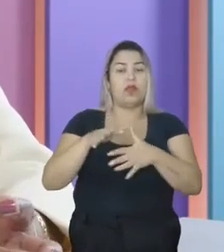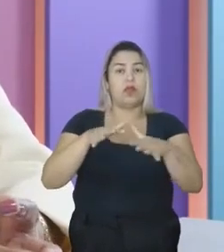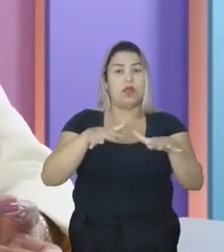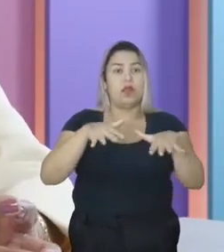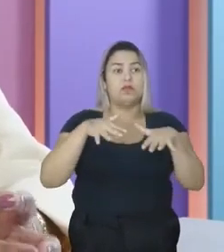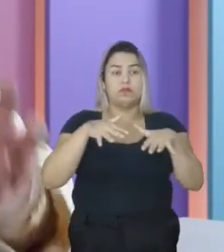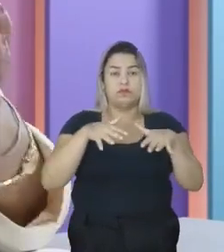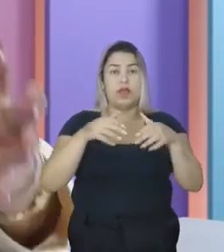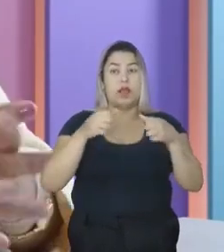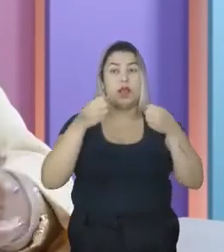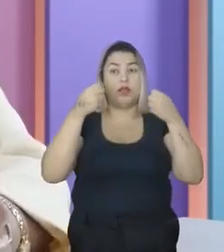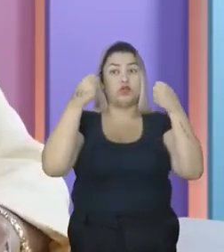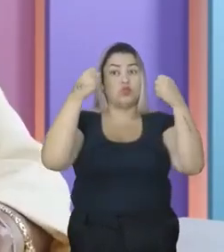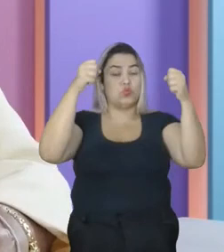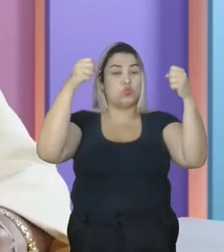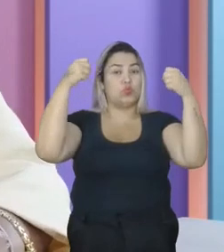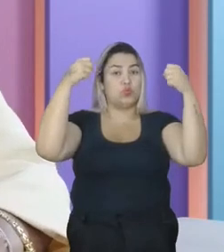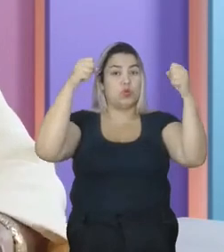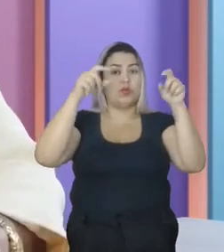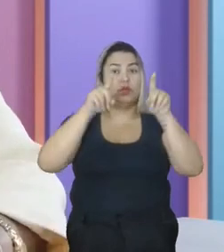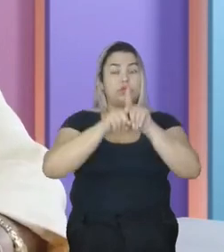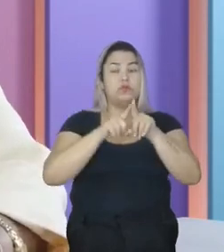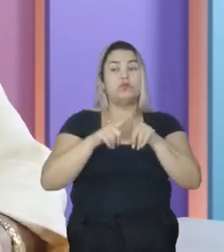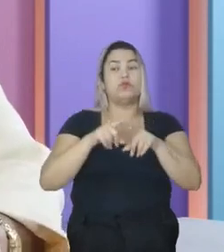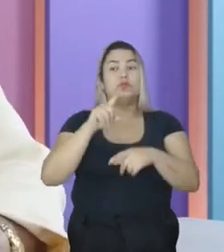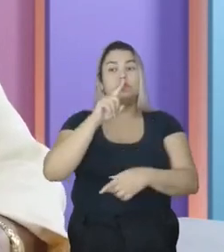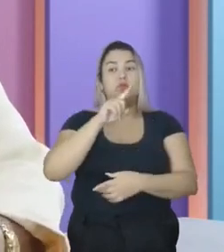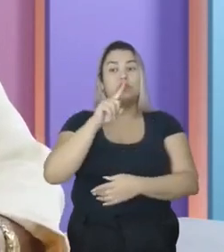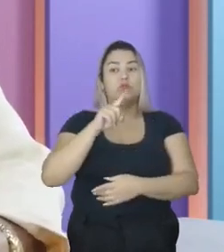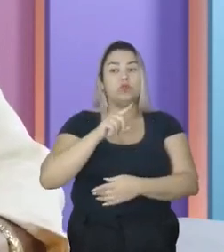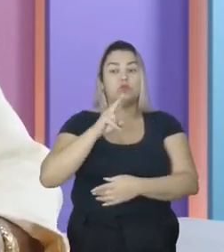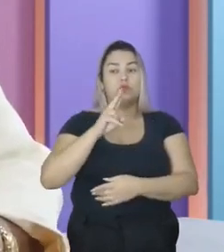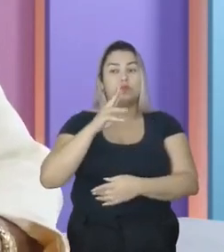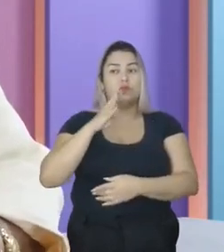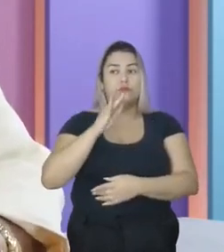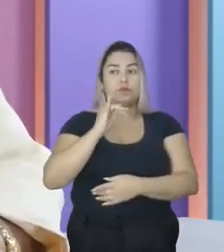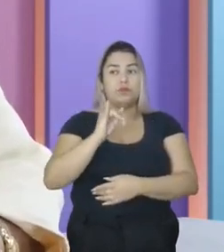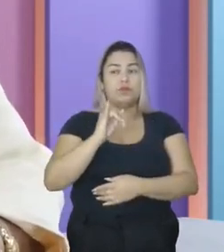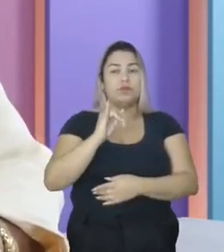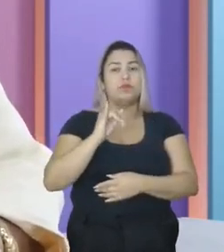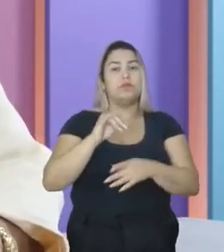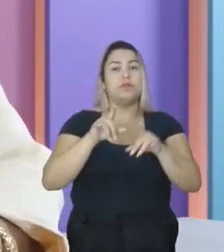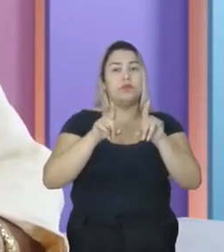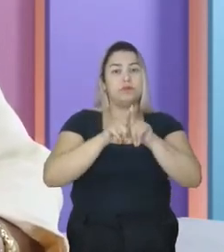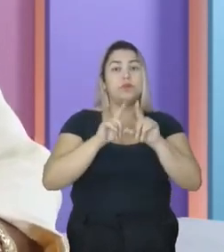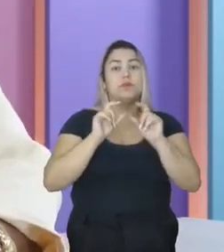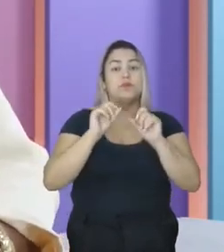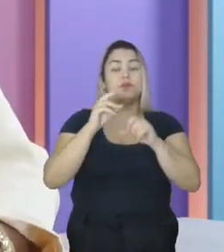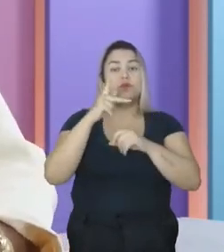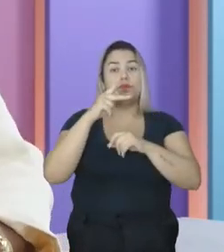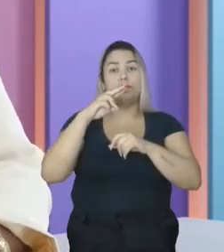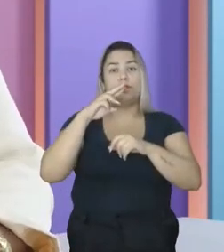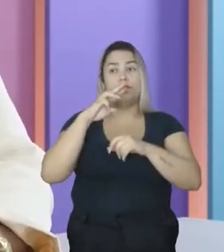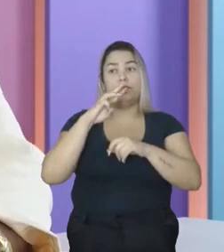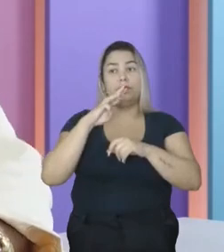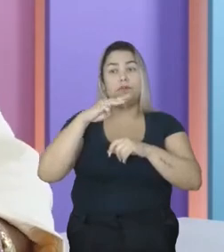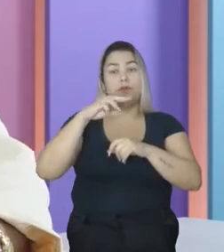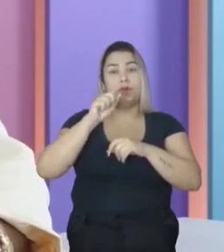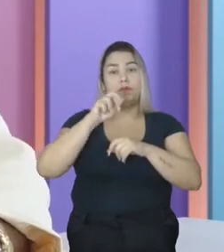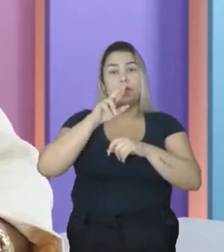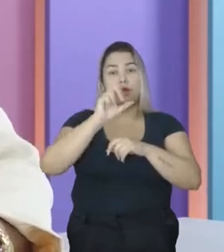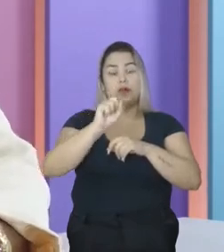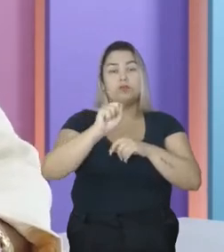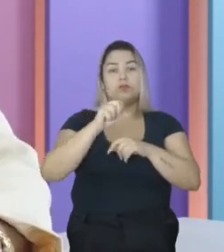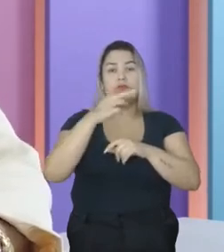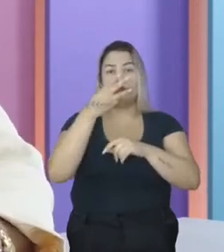Zumbi dos Palmares, de 1995, quando celebrávamos os